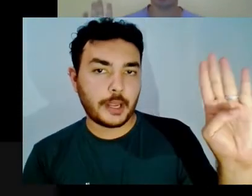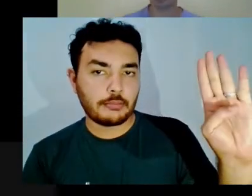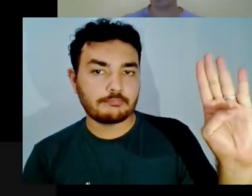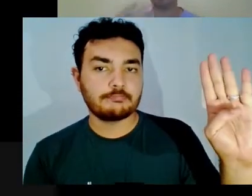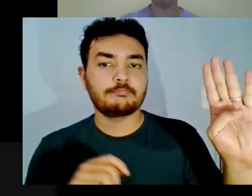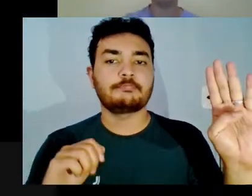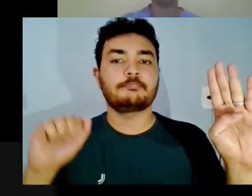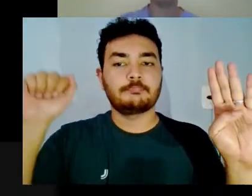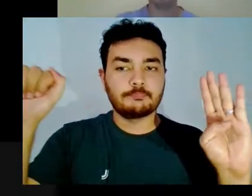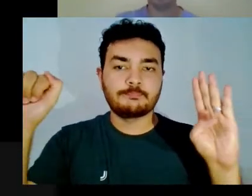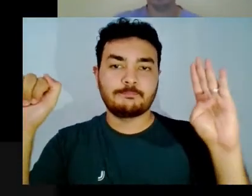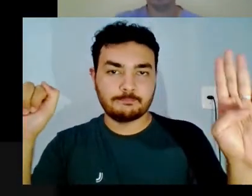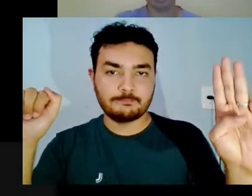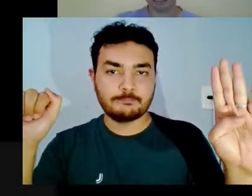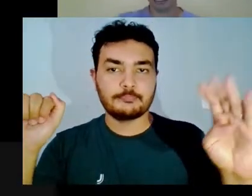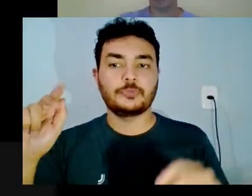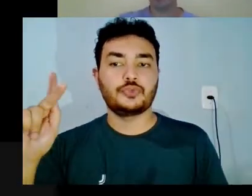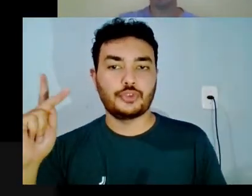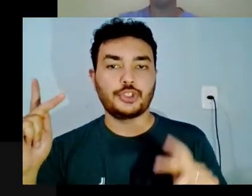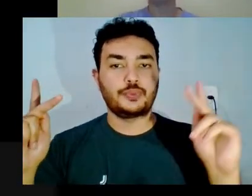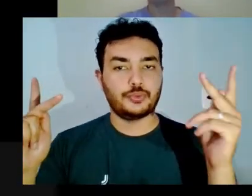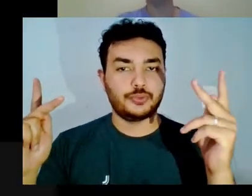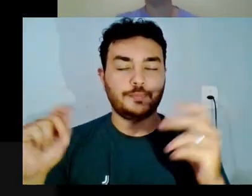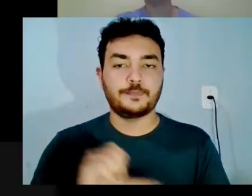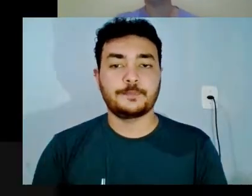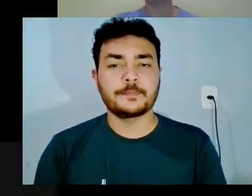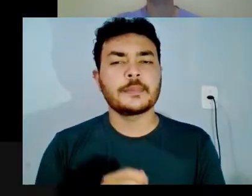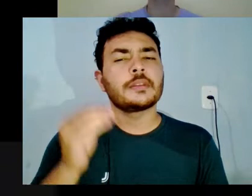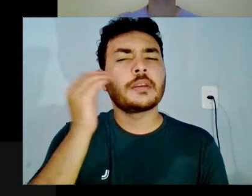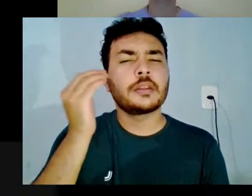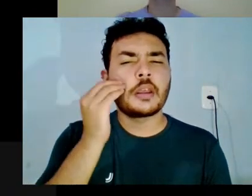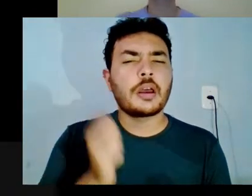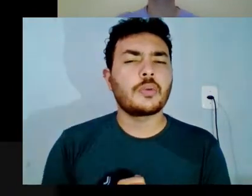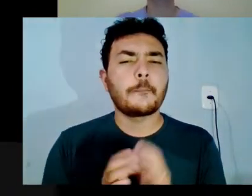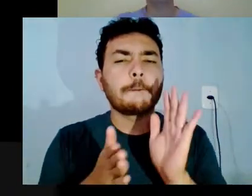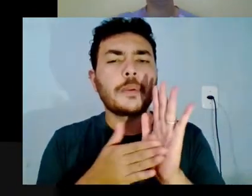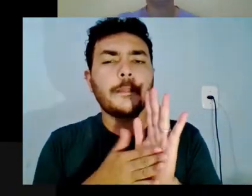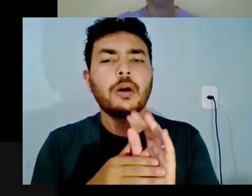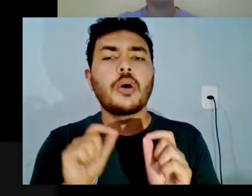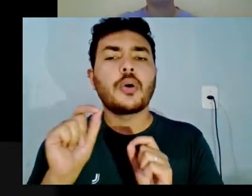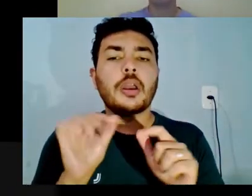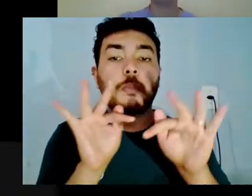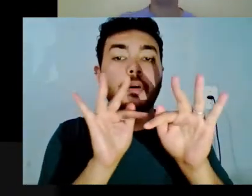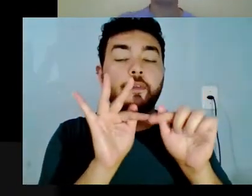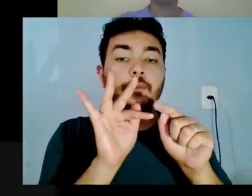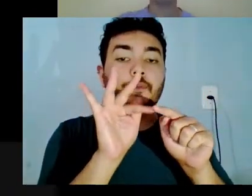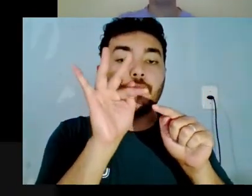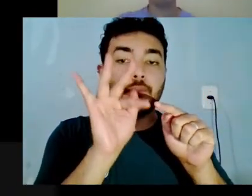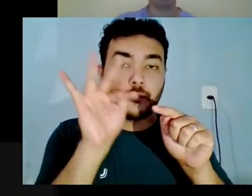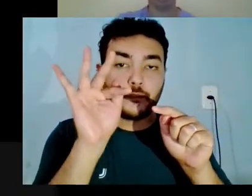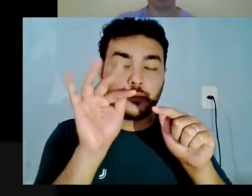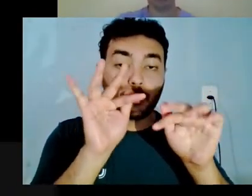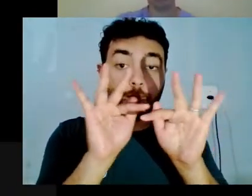B, tá? Partiram dessa ideia inicial e tentaram propor uma função de onda para a molécula a partir do